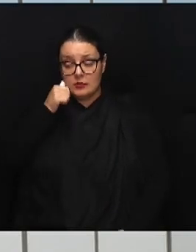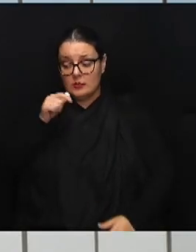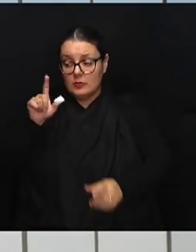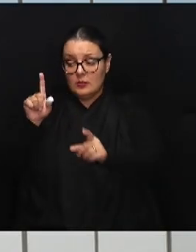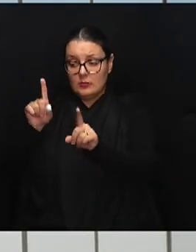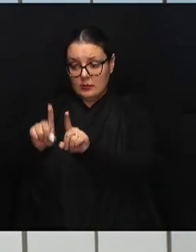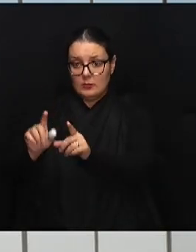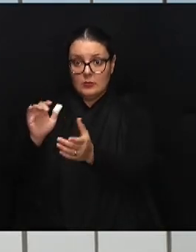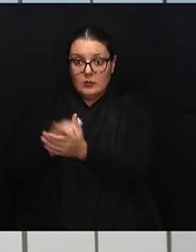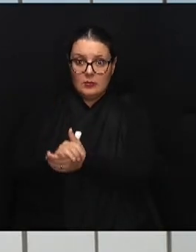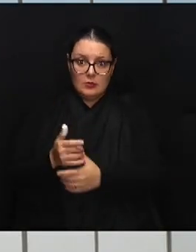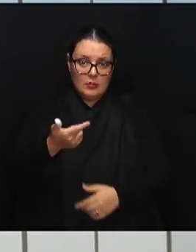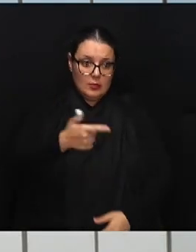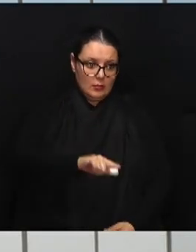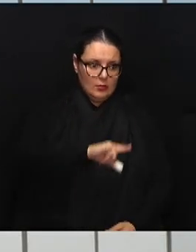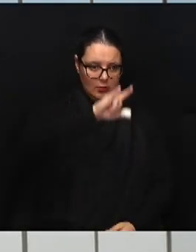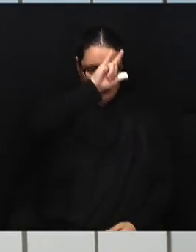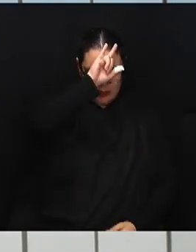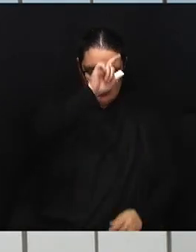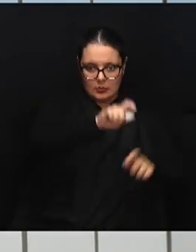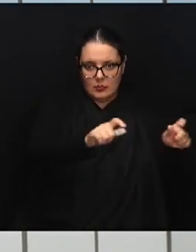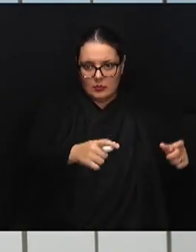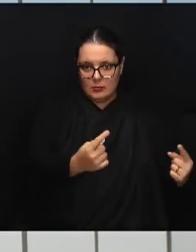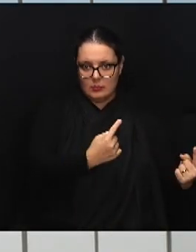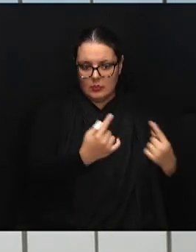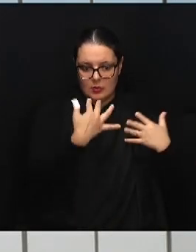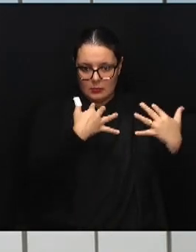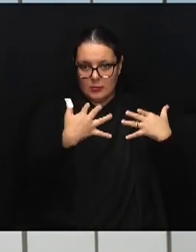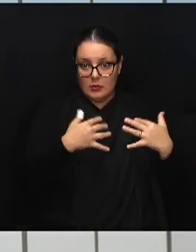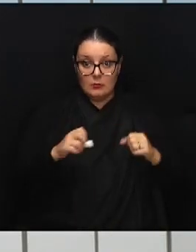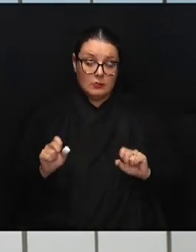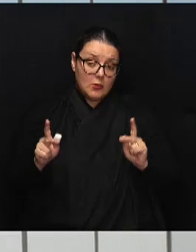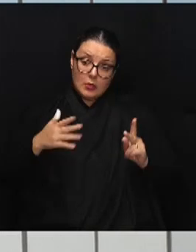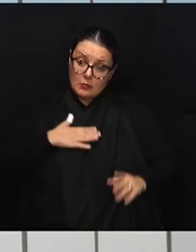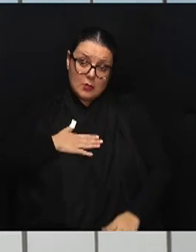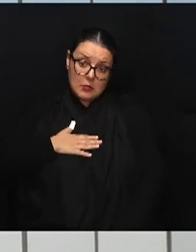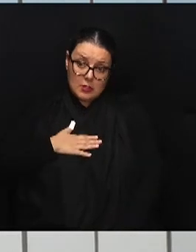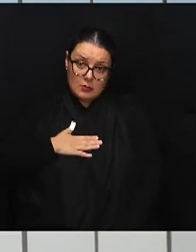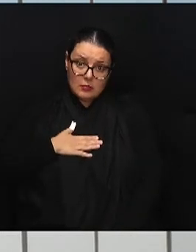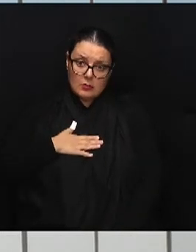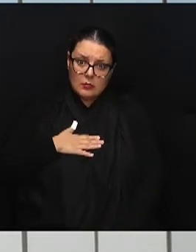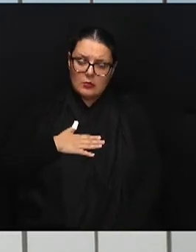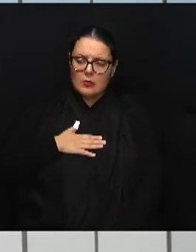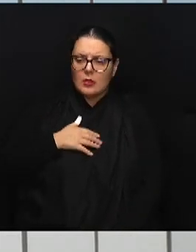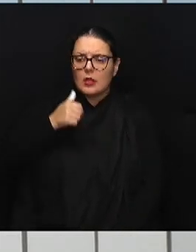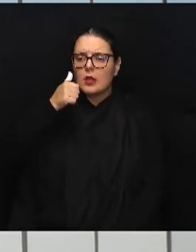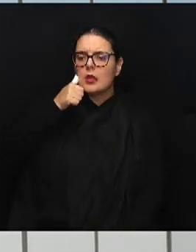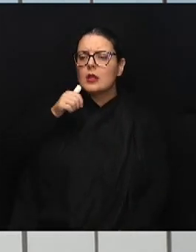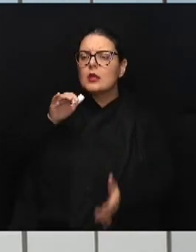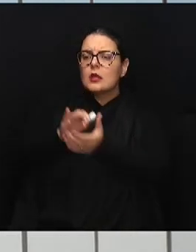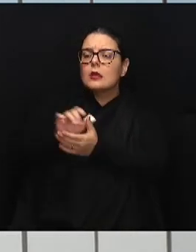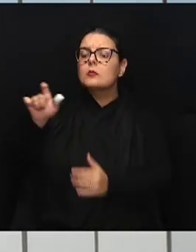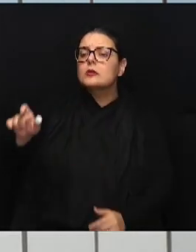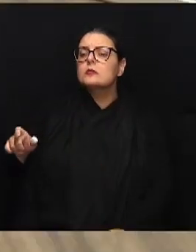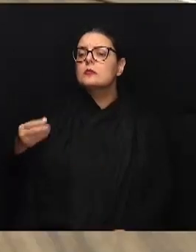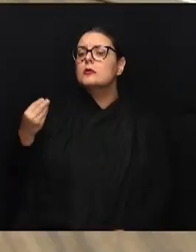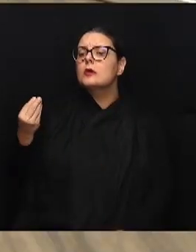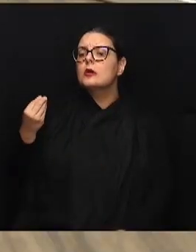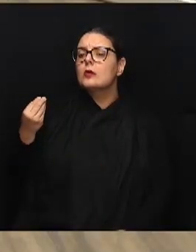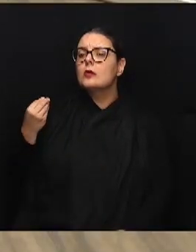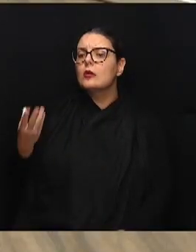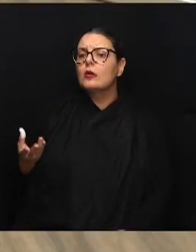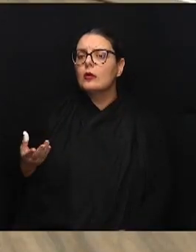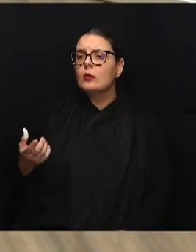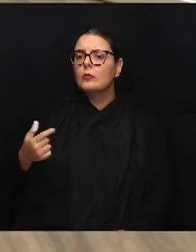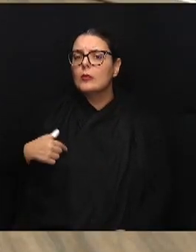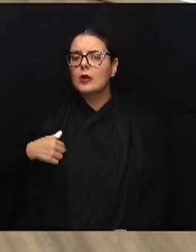continuo traindo com as pessoas que me atraem, está tudo bem para mim. Mas e a situação dela? Como fica? Que enquanto eu estou saindo